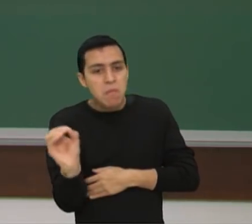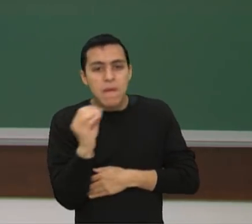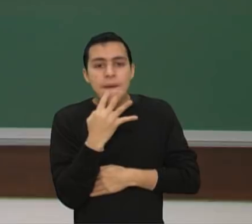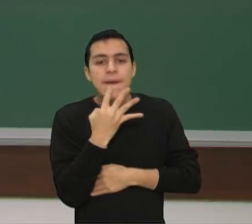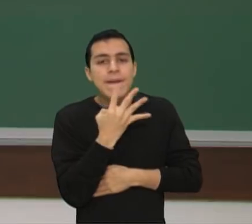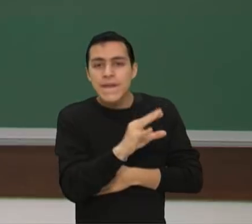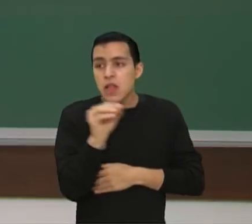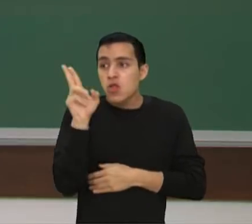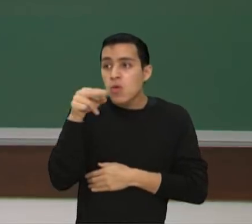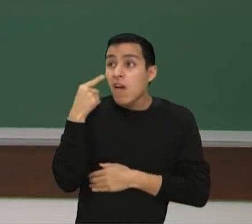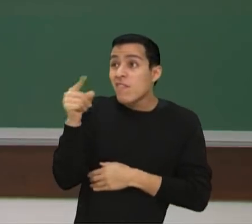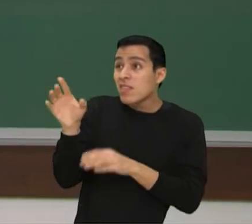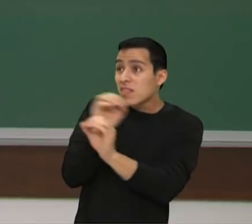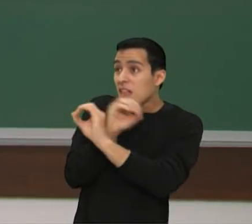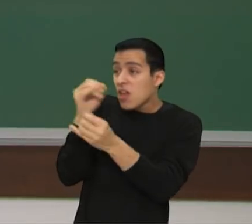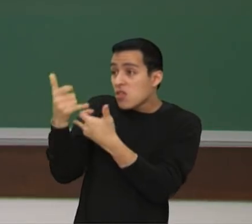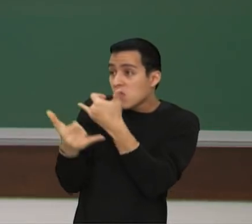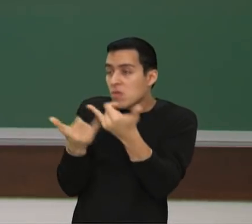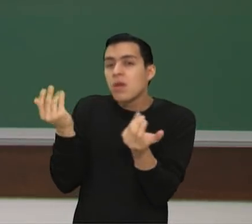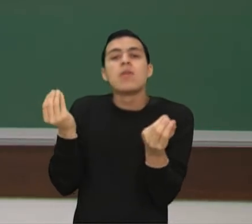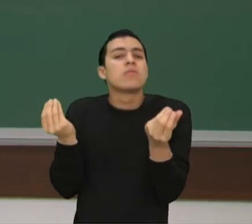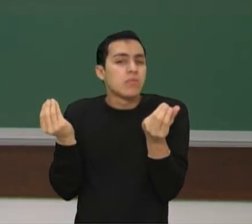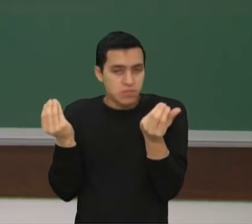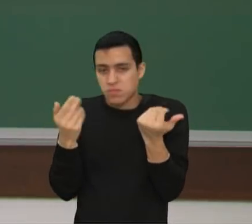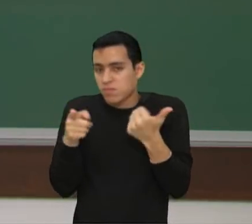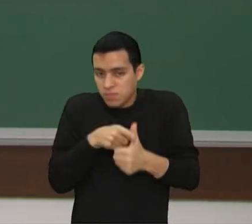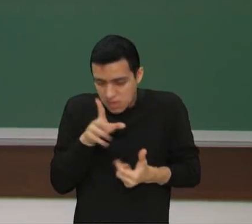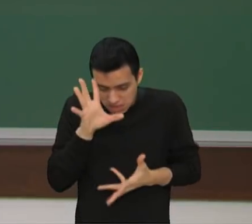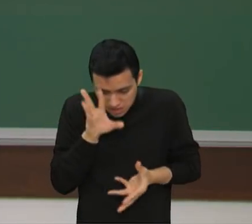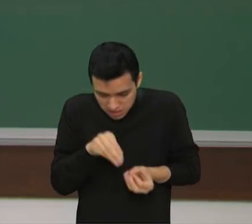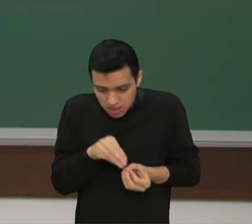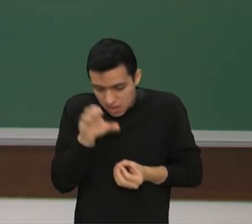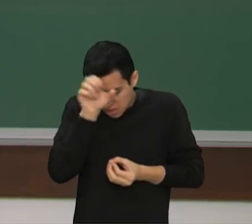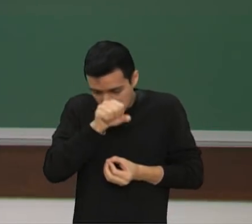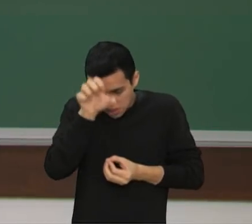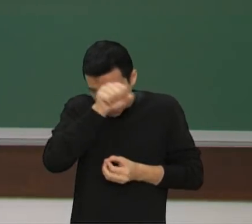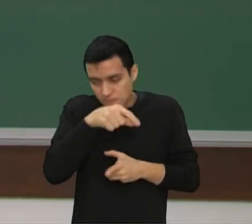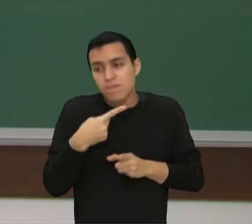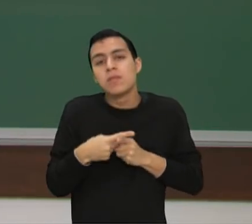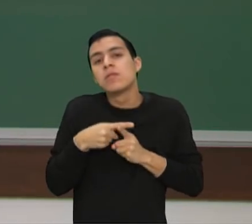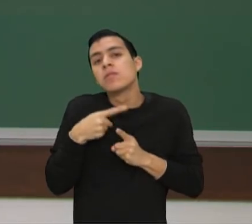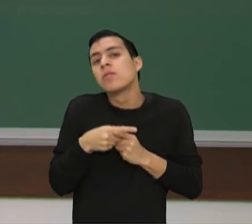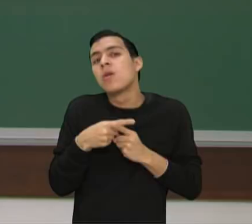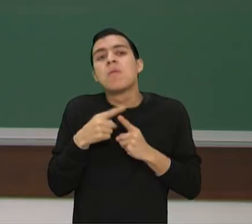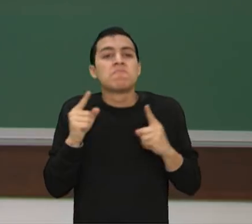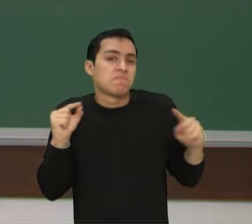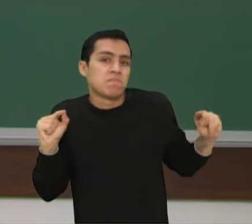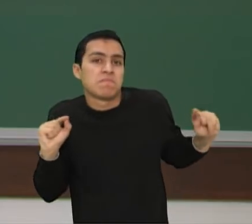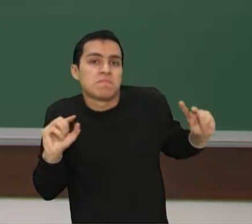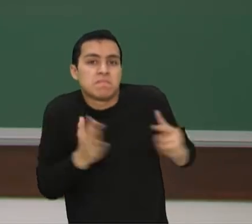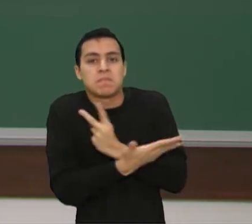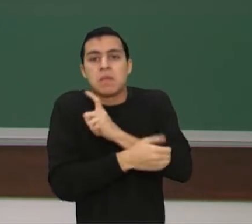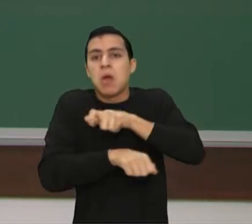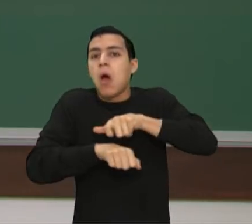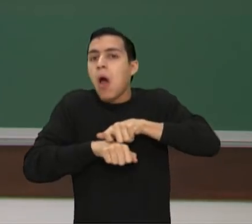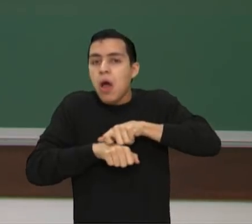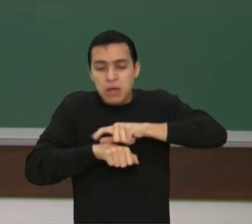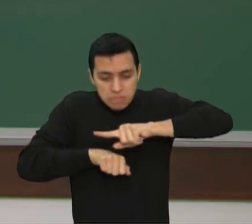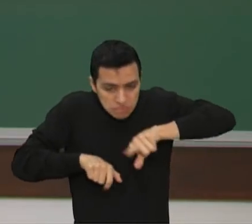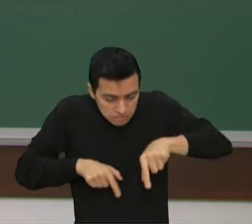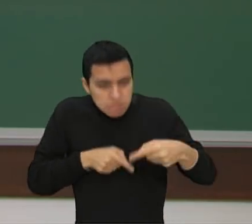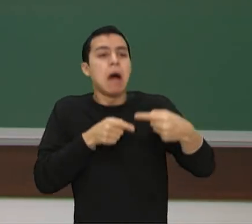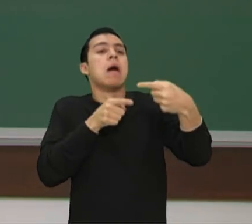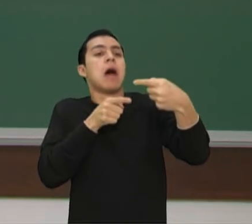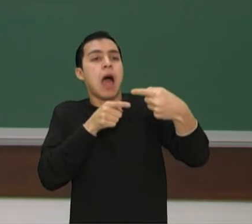alguém jogando? Então, é importante a gente entender, é importante a gente aprender, porque uma hora ou outra a gente pode estar deparado com